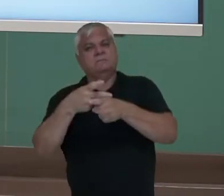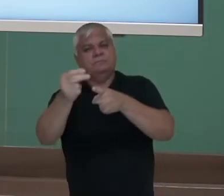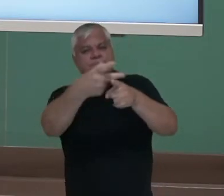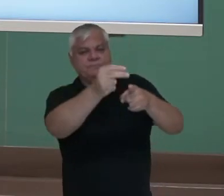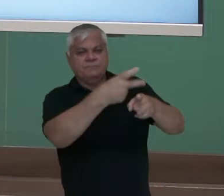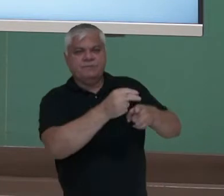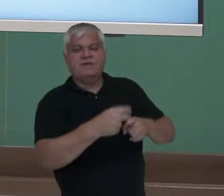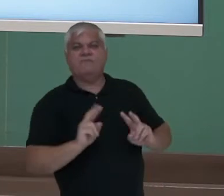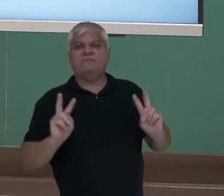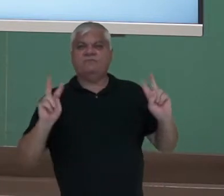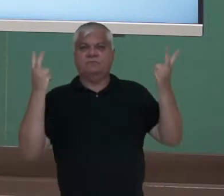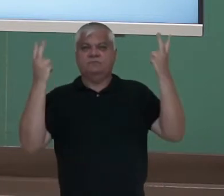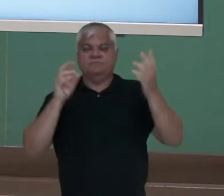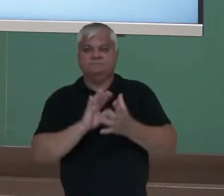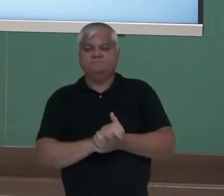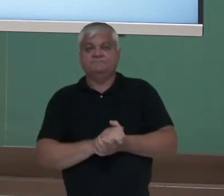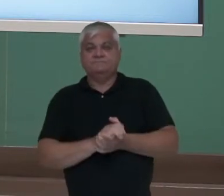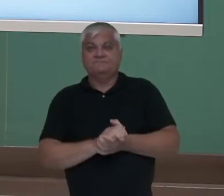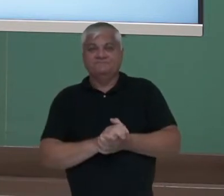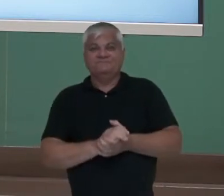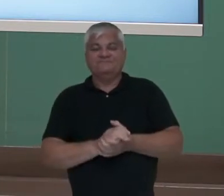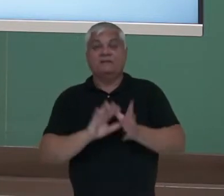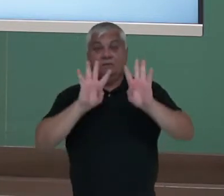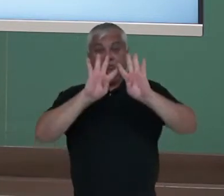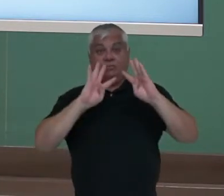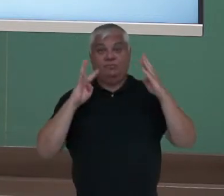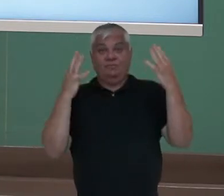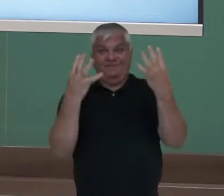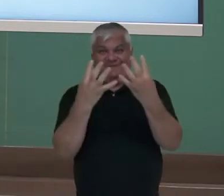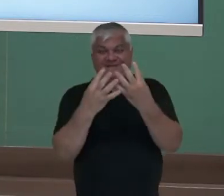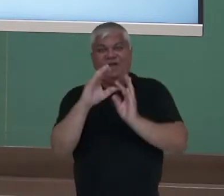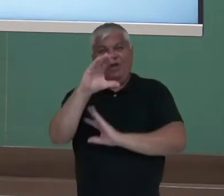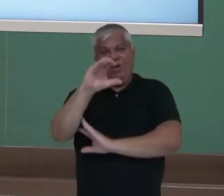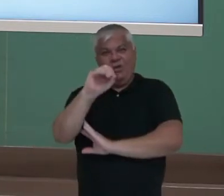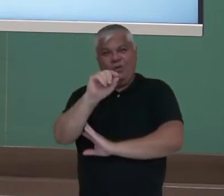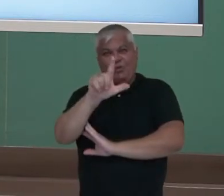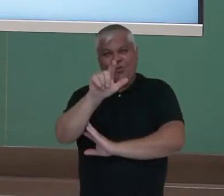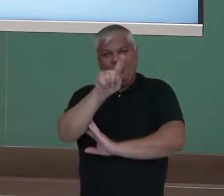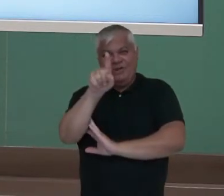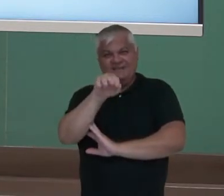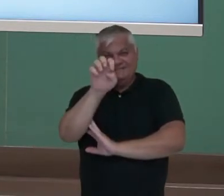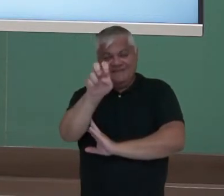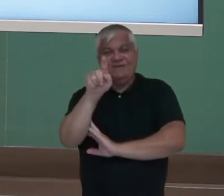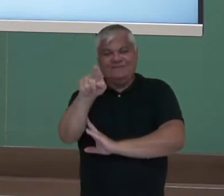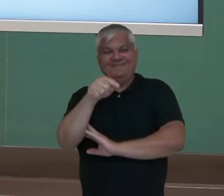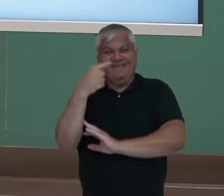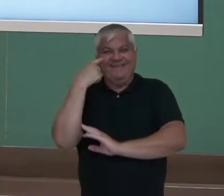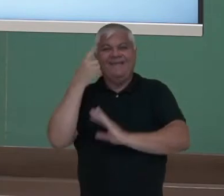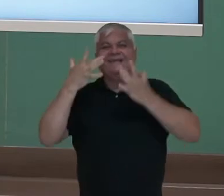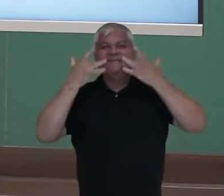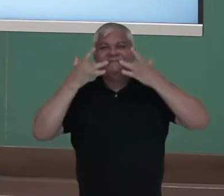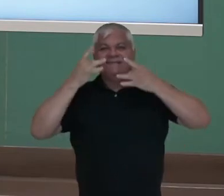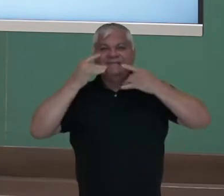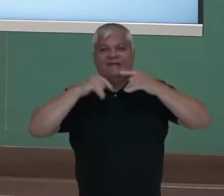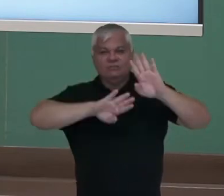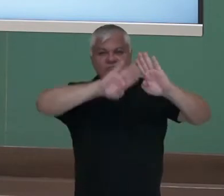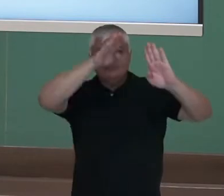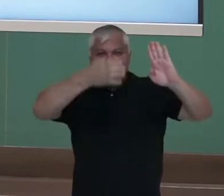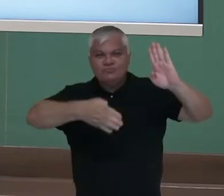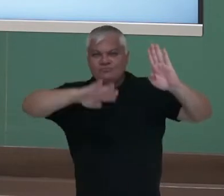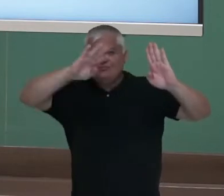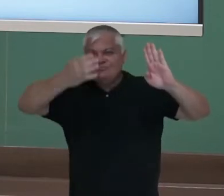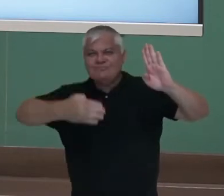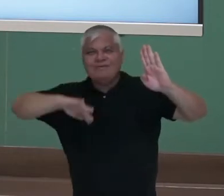né? E o Coliseu, que abriu a nossa aula, né? Aquela casa de espetáculos, ele